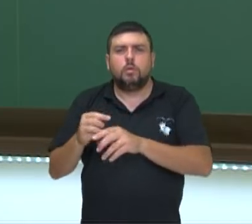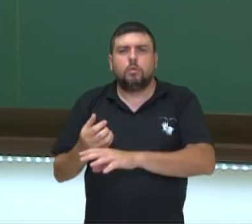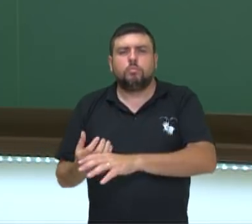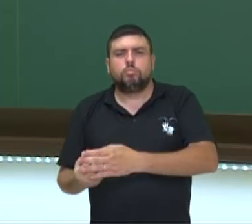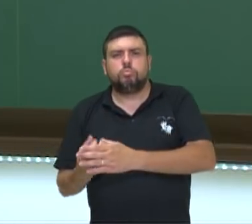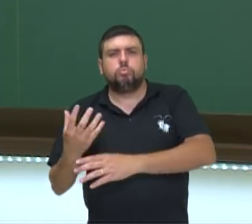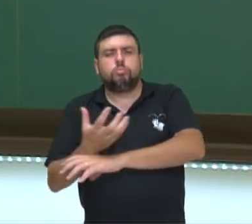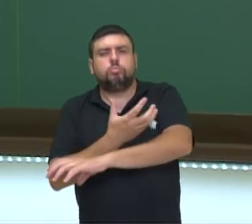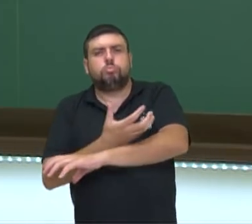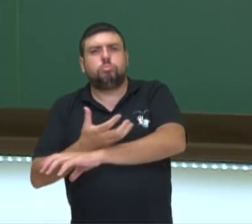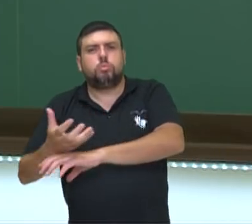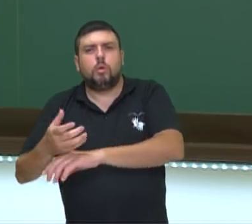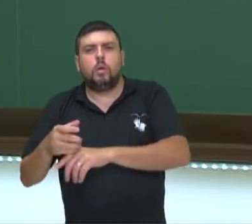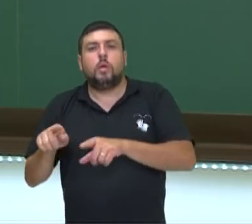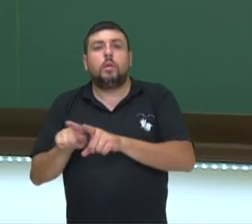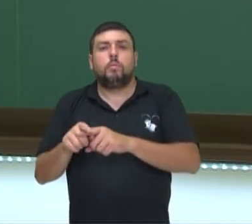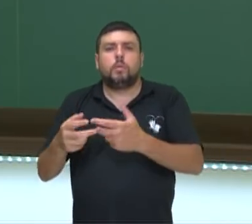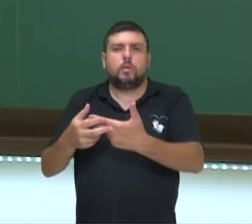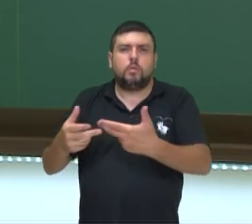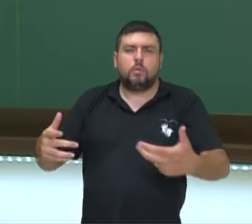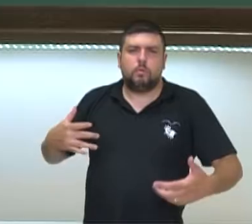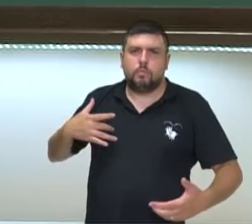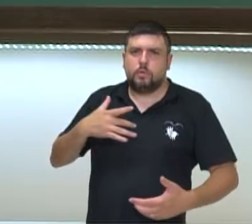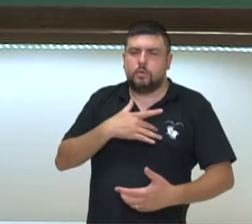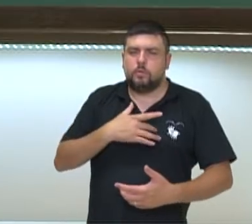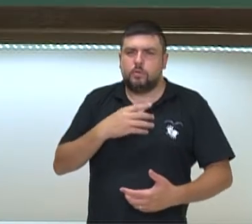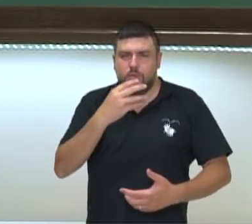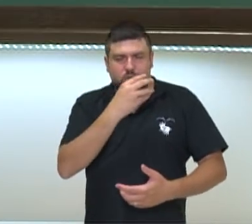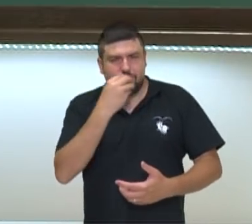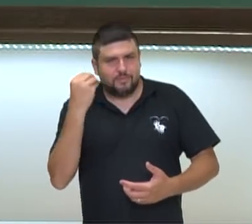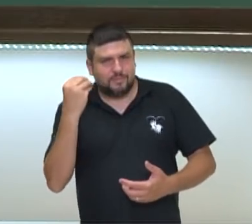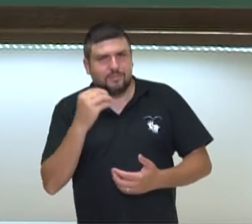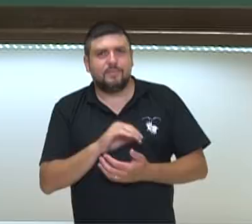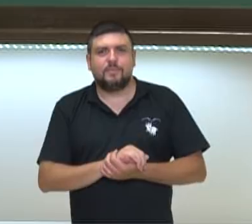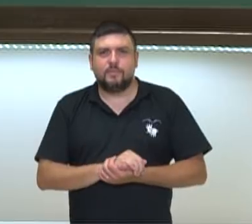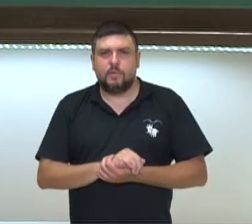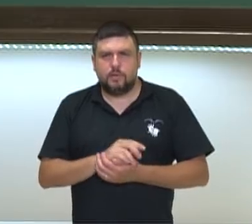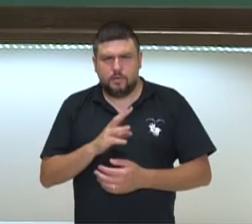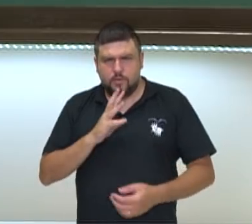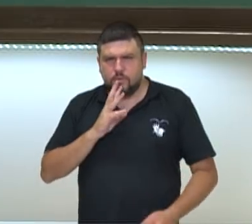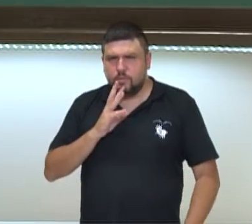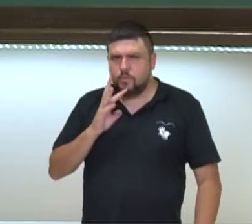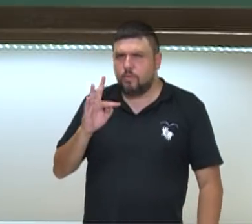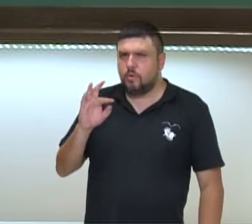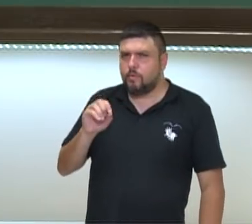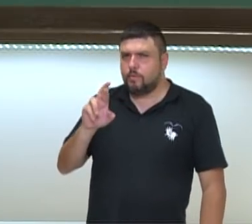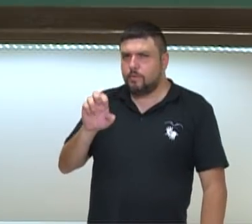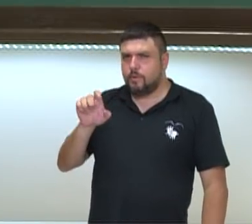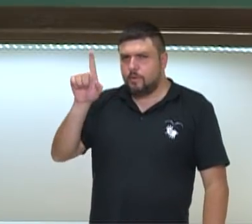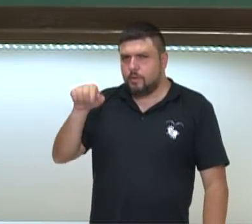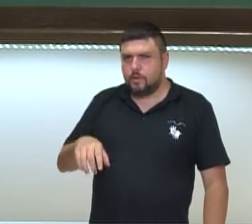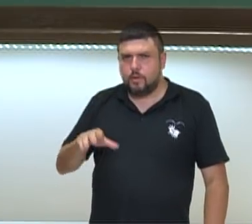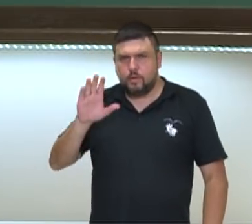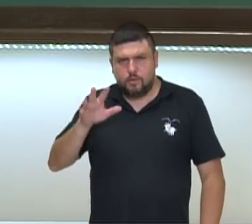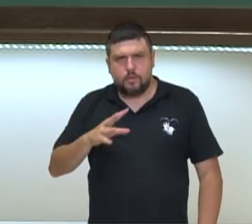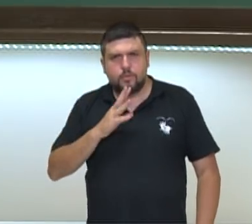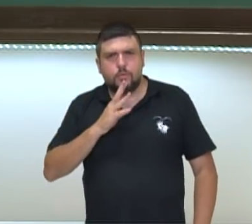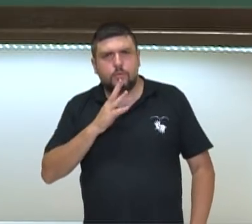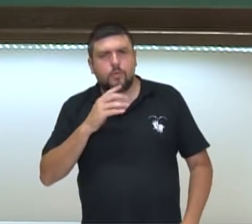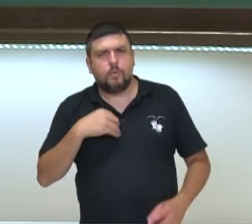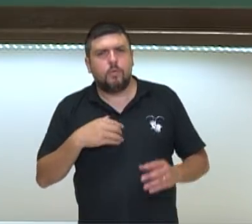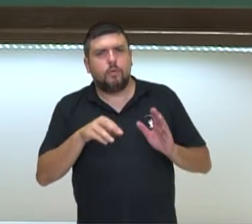venham com muita saúde, muita fartura. Gostaram? Conheciam o toré? Já tinham ouvido falar desse ritual indígena